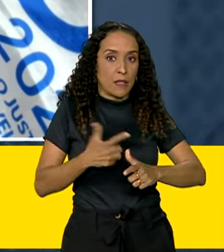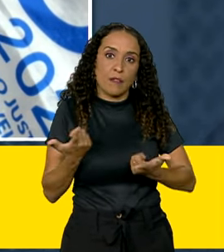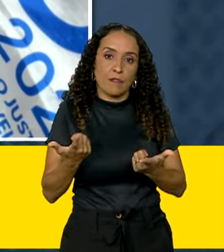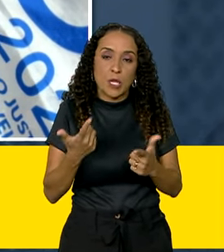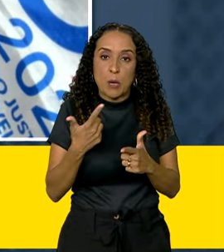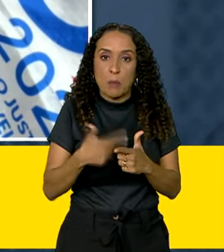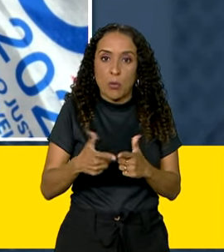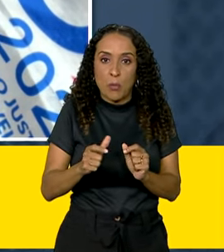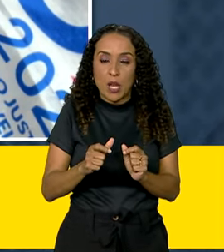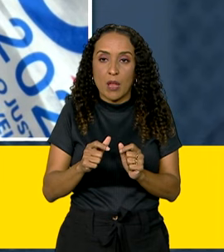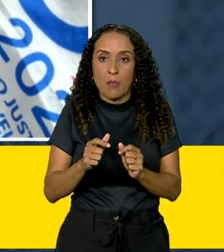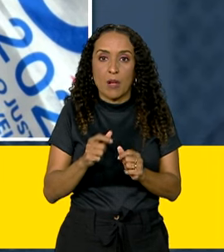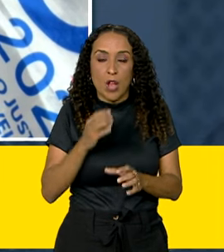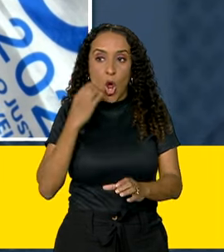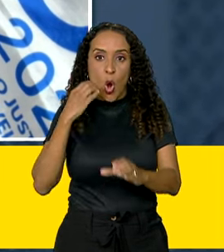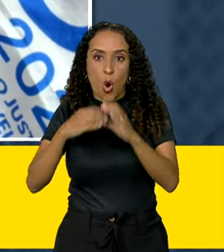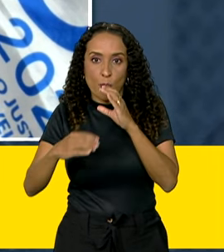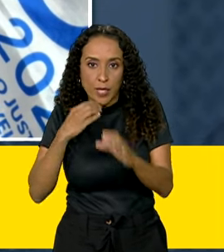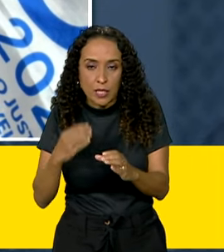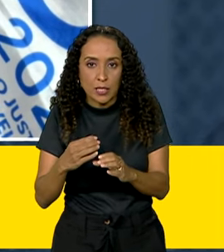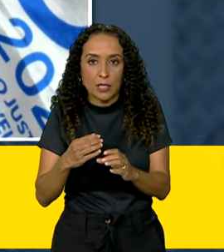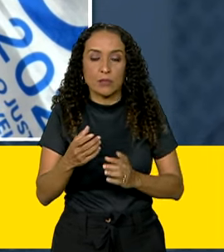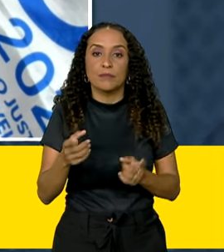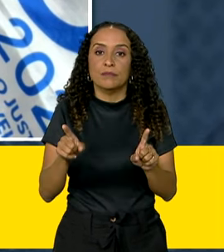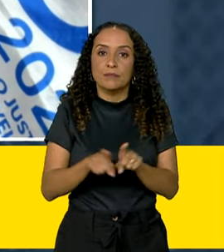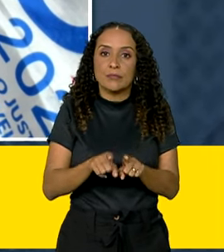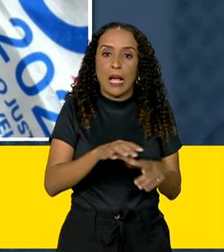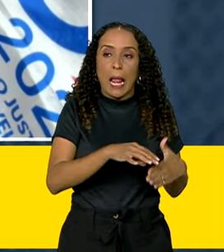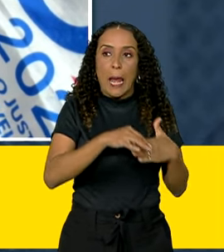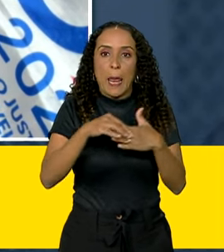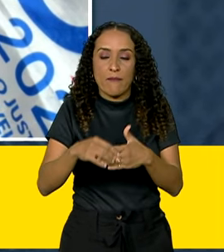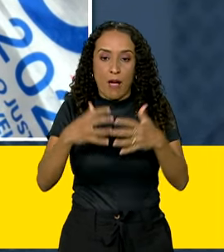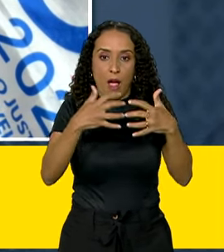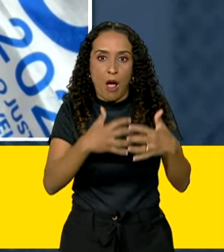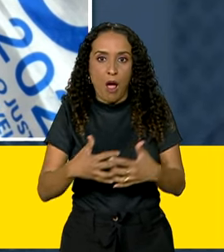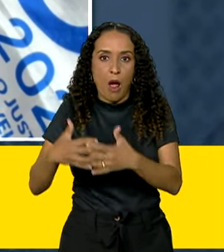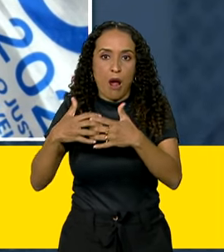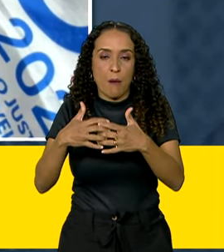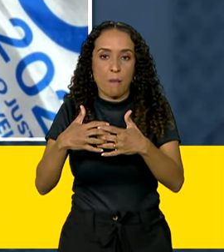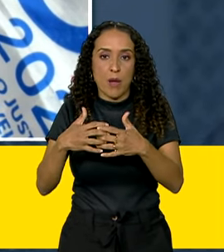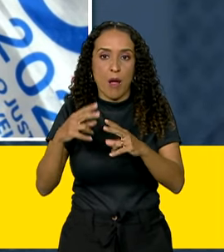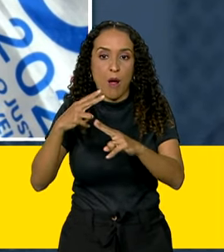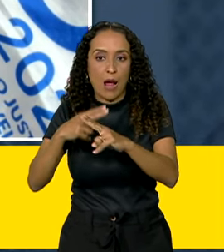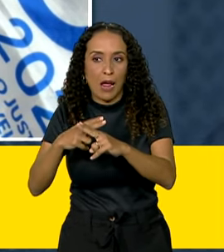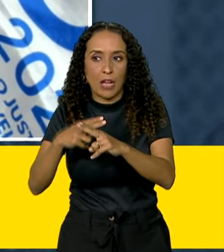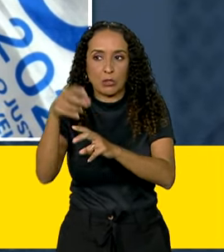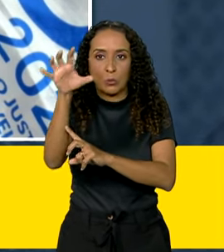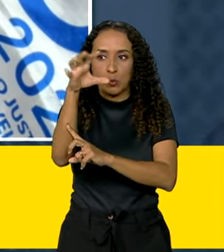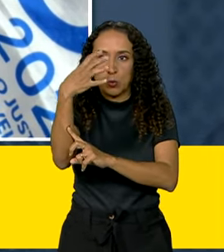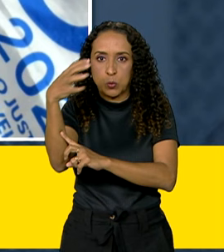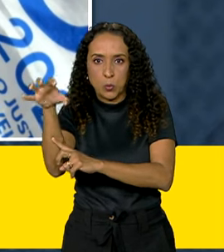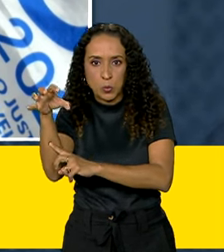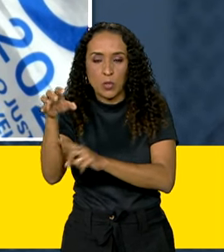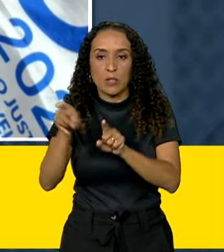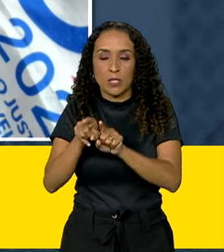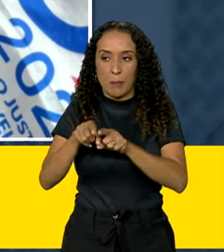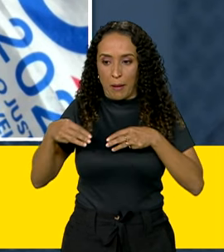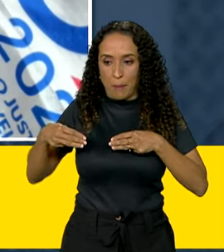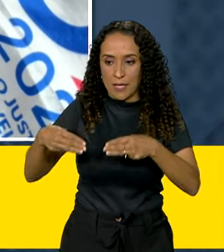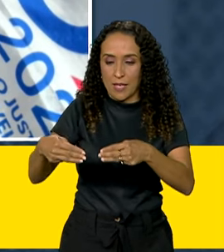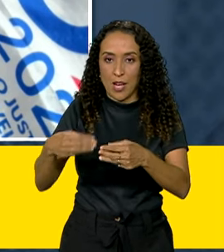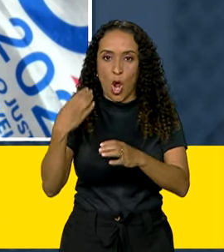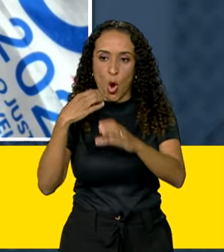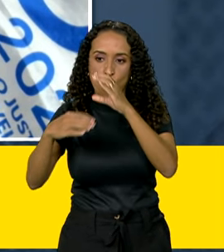de telecomunicação, tinha que levar o caminhão caixa ali com antenas, o Ministério das Comunicações